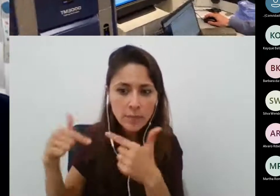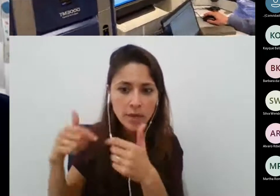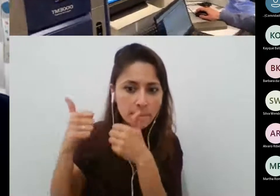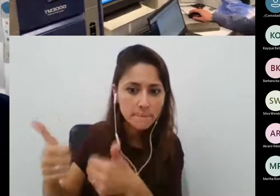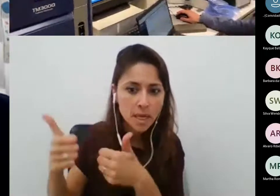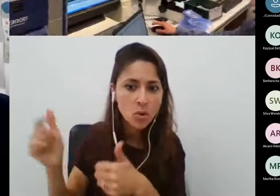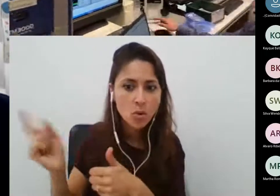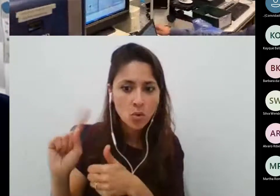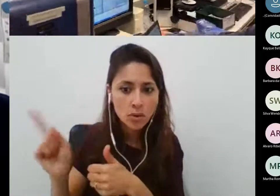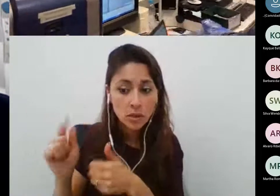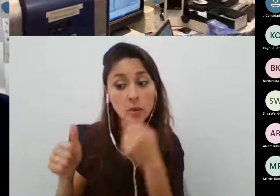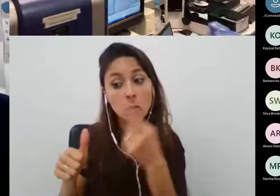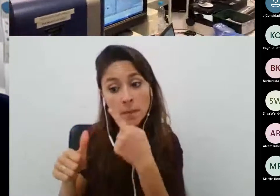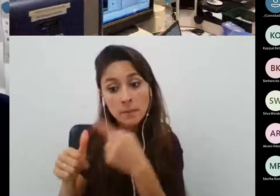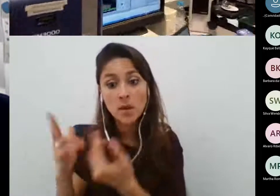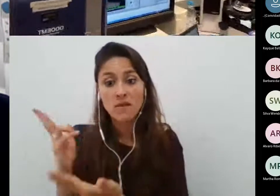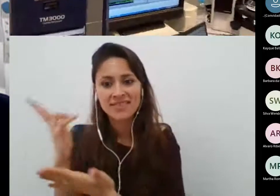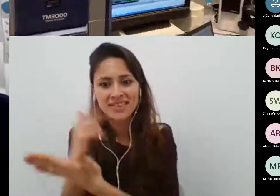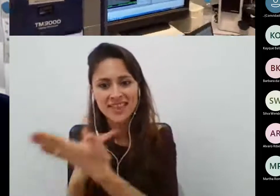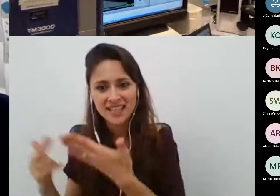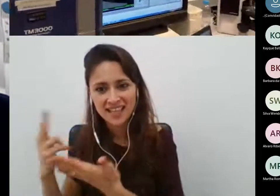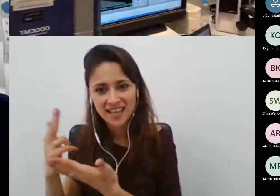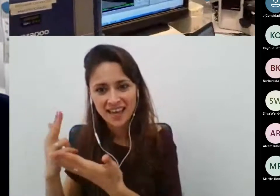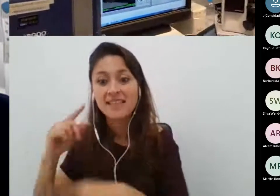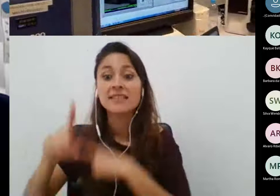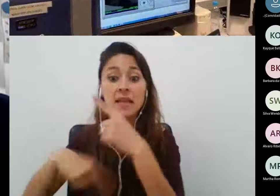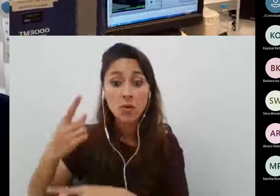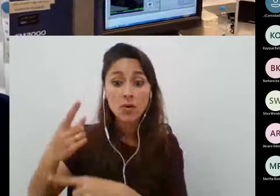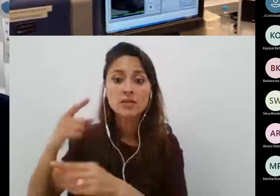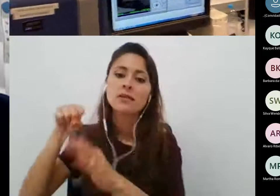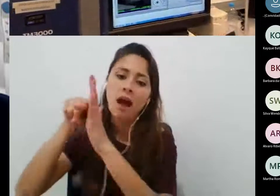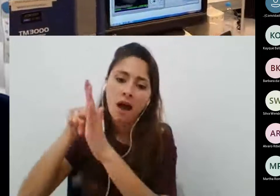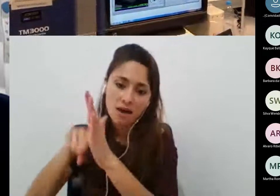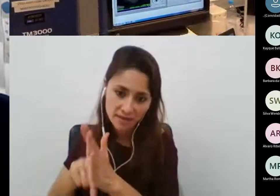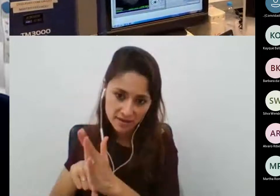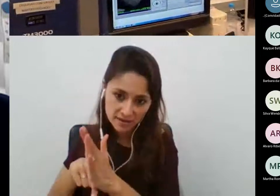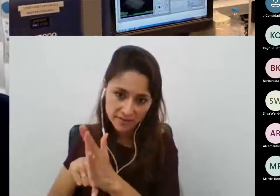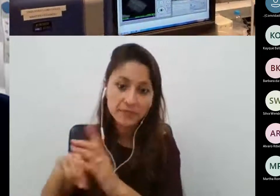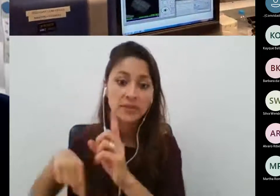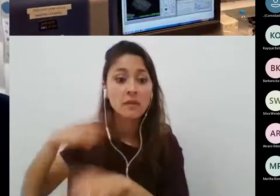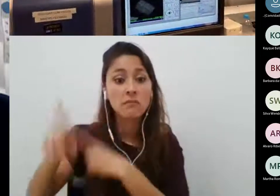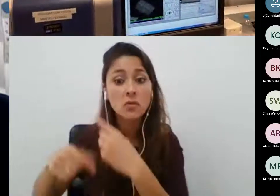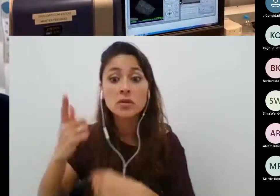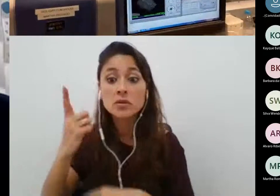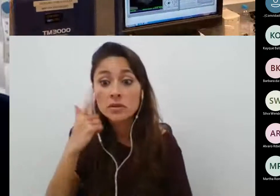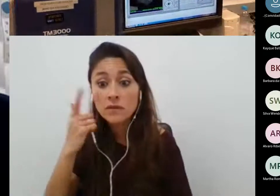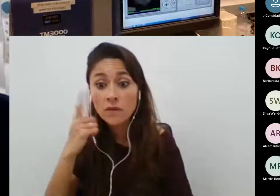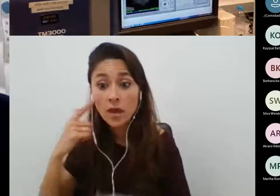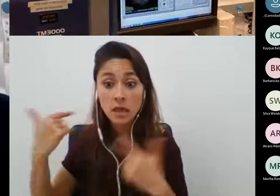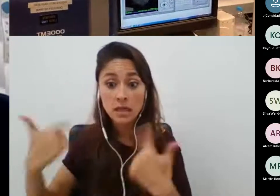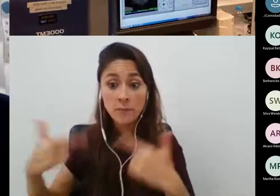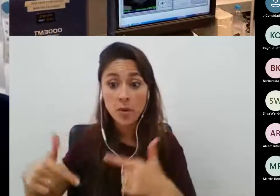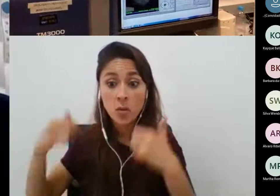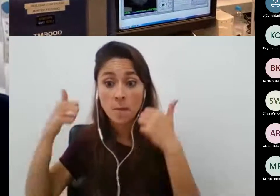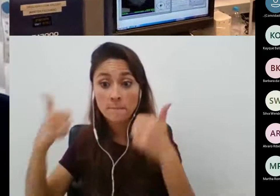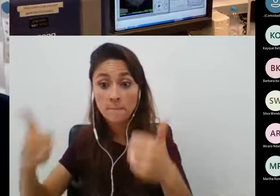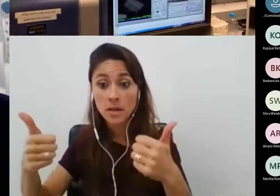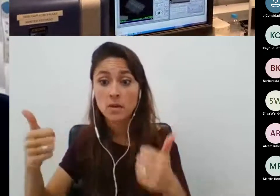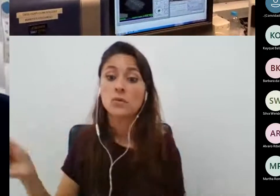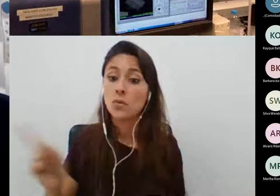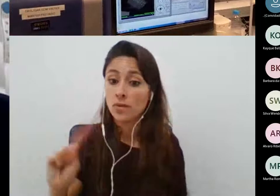Então, é desenhado um produto, a gente analisa esse produto e a gente vai ver a performance. A gente coloca em bancada de